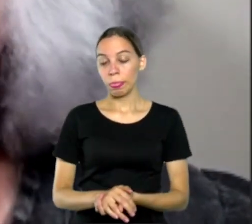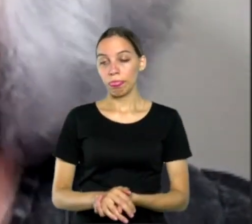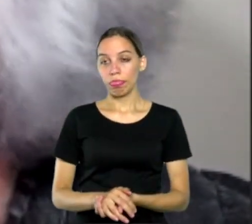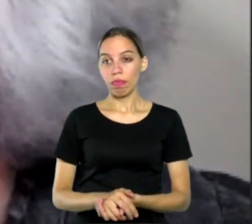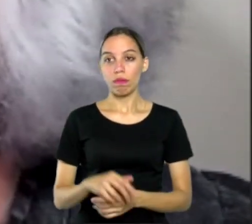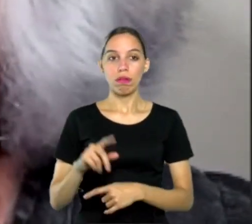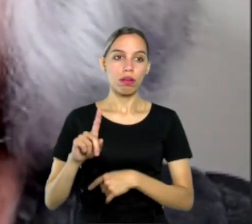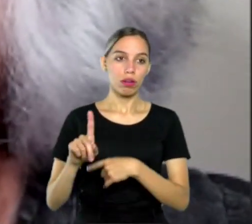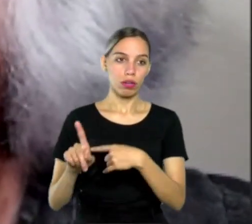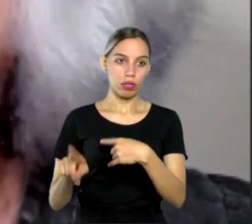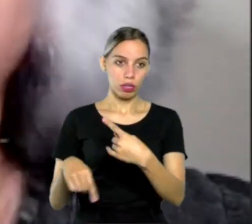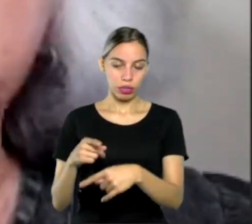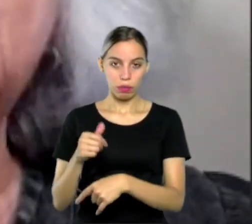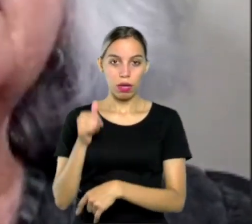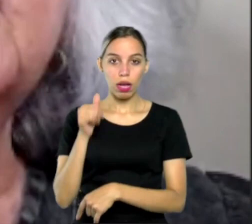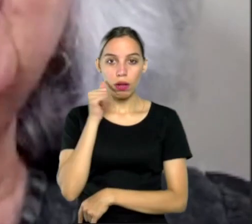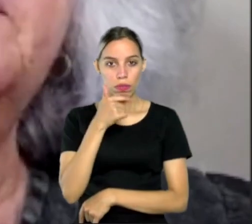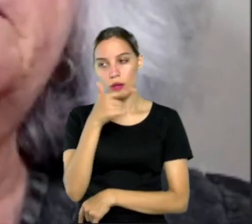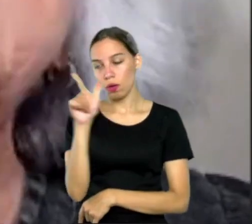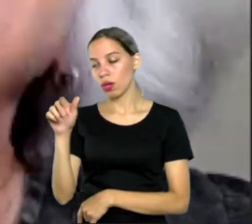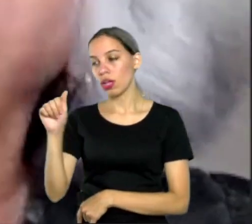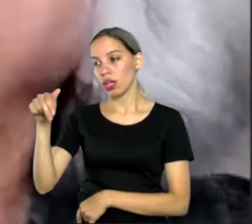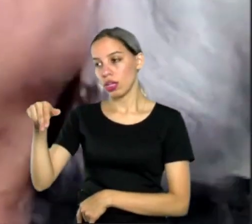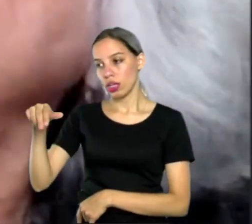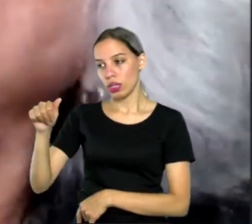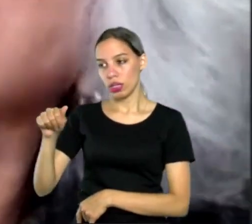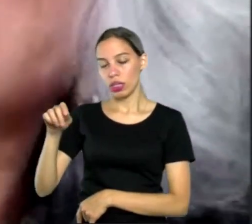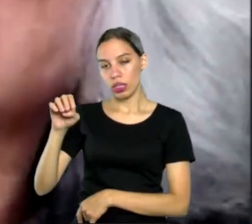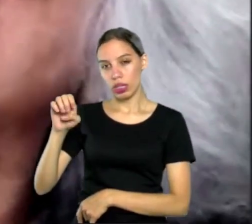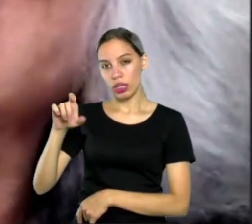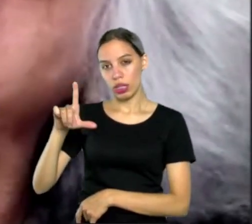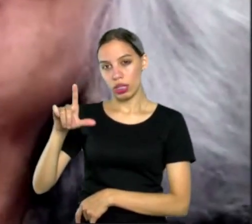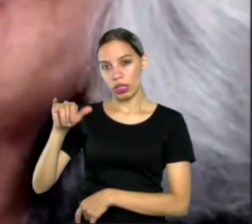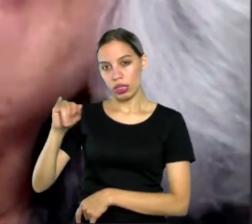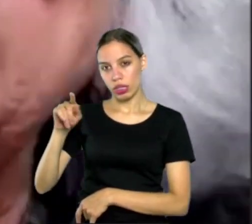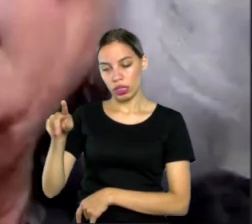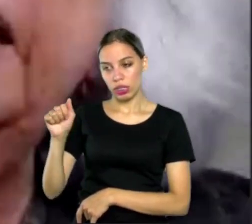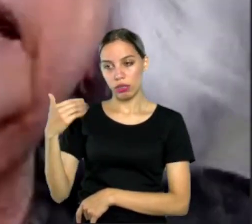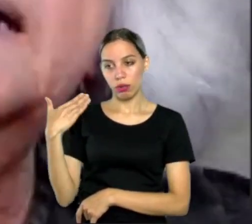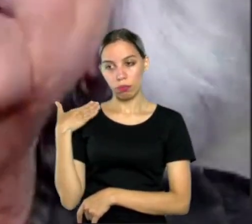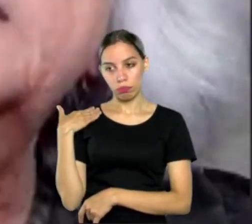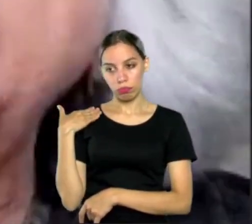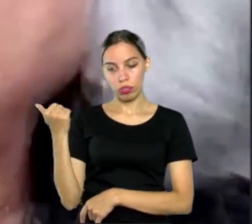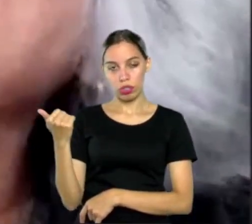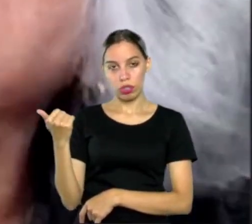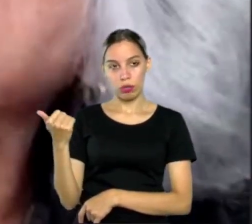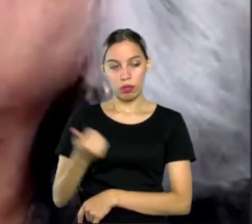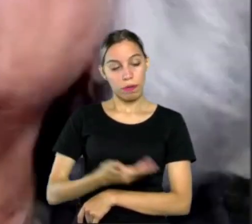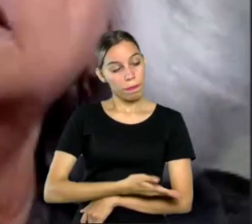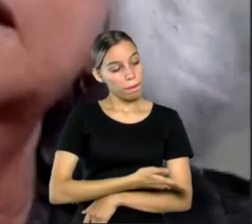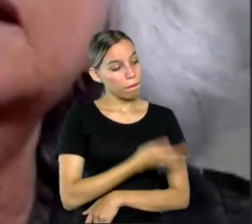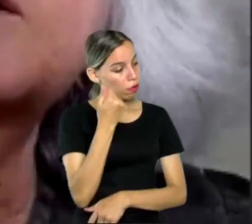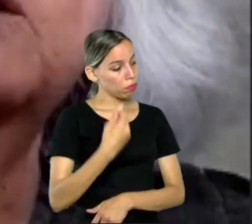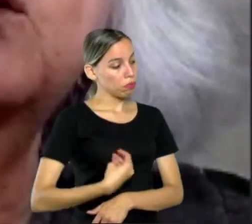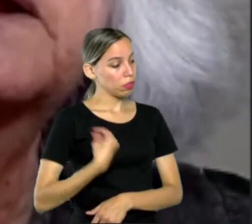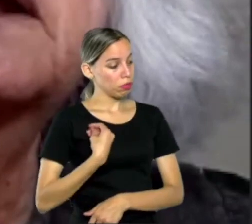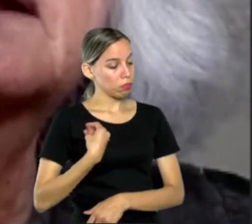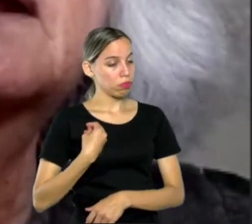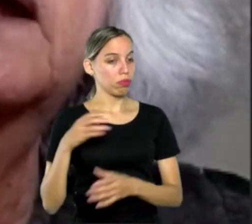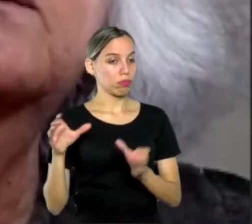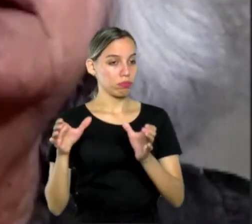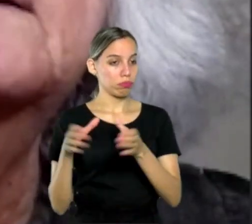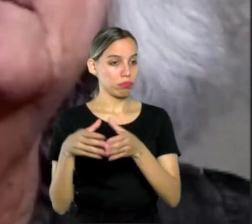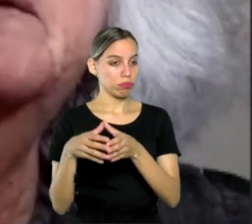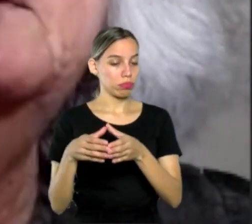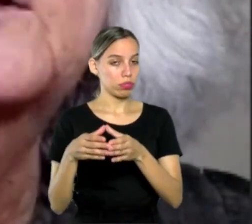Elisa me convidou para participar dessa coleção, em homenagem a Henriqueta Lisboa, né,